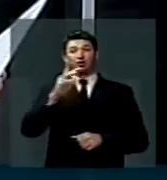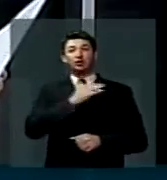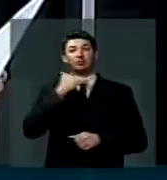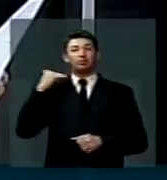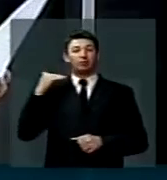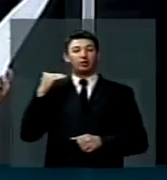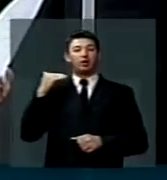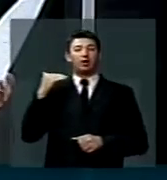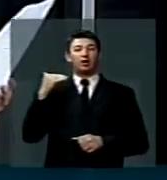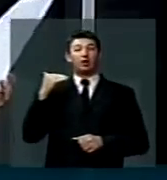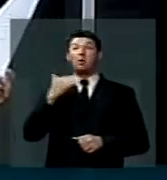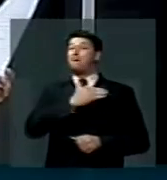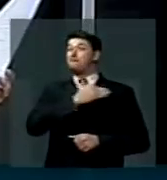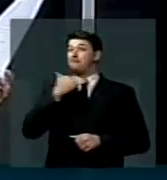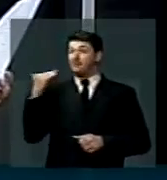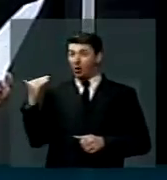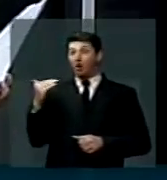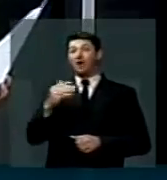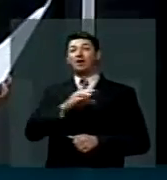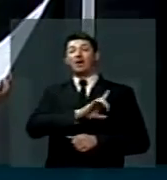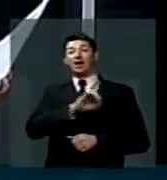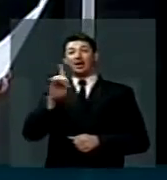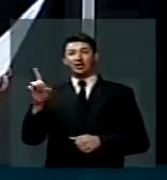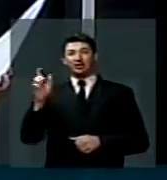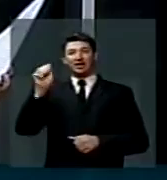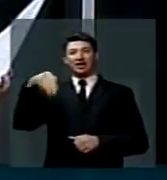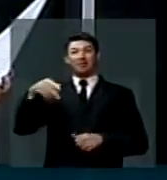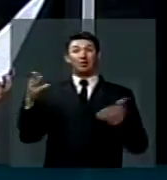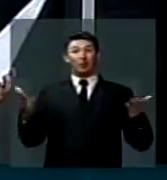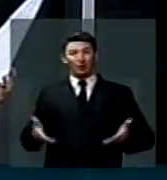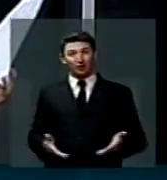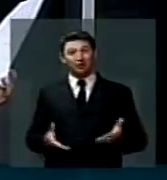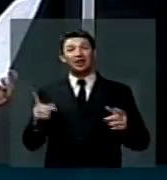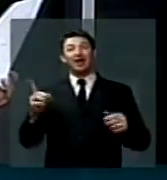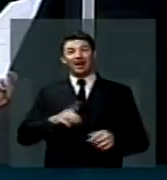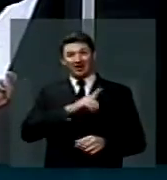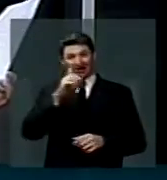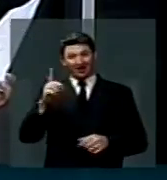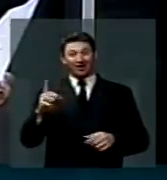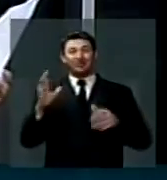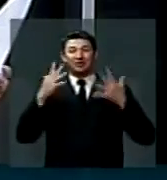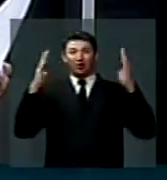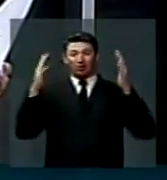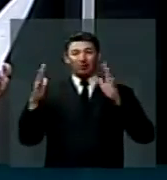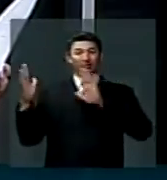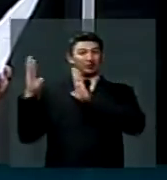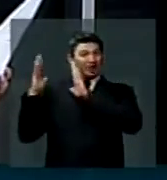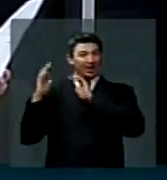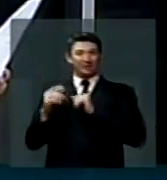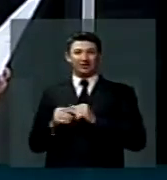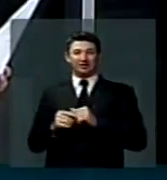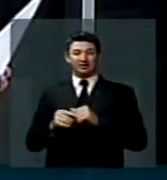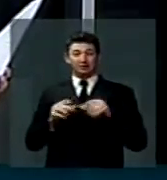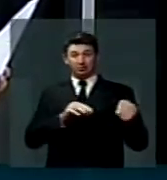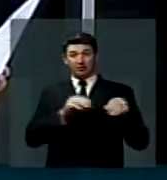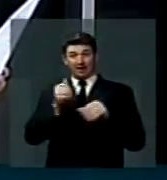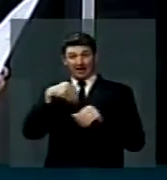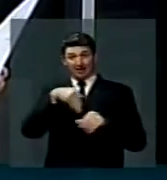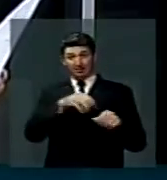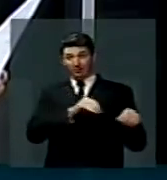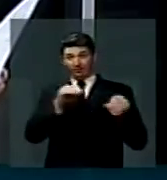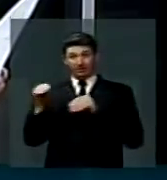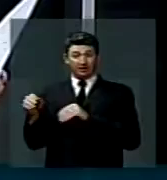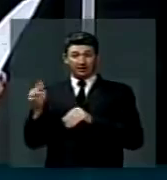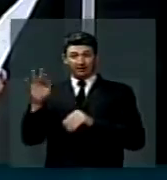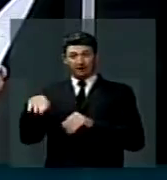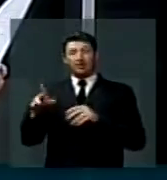do rádio AM no Brasil. Ironicamente, hoje também é comemorado o dia do radialista. A migração do rádio AM atende